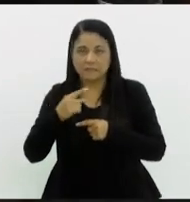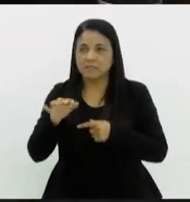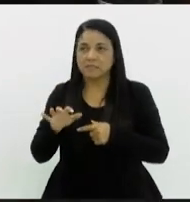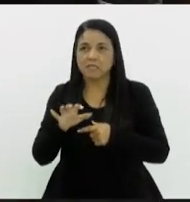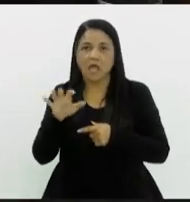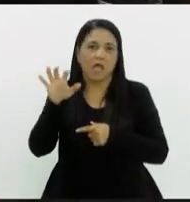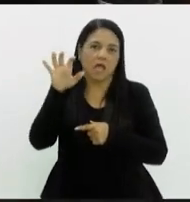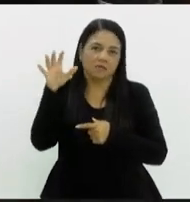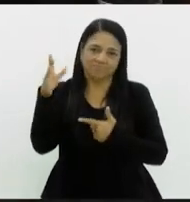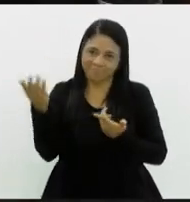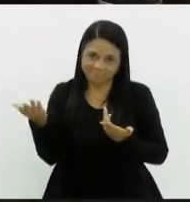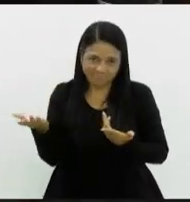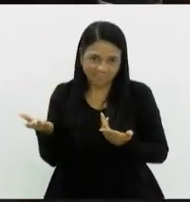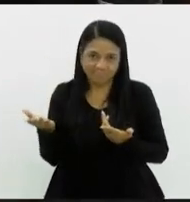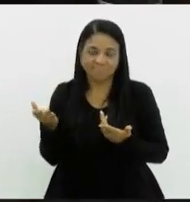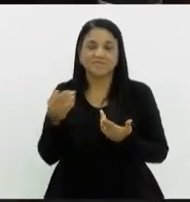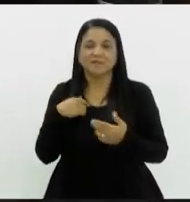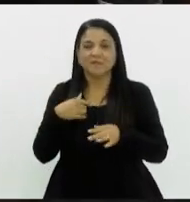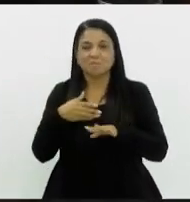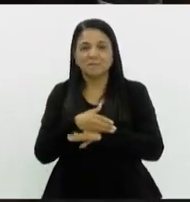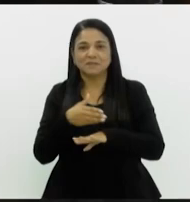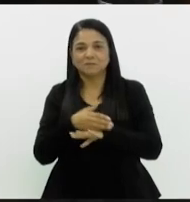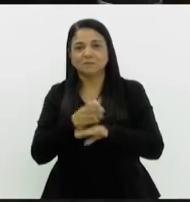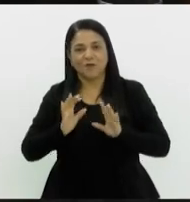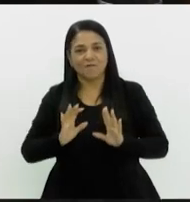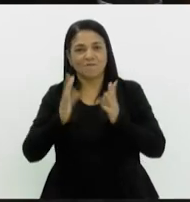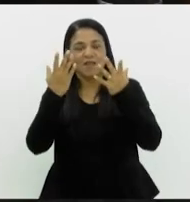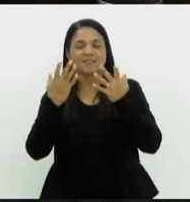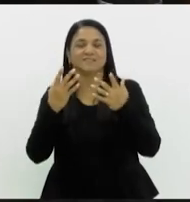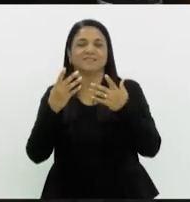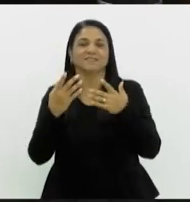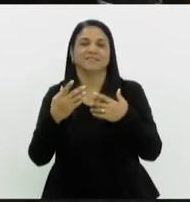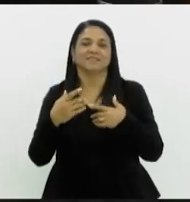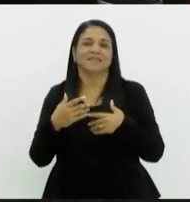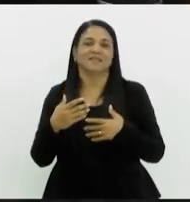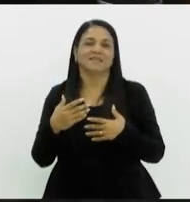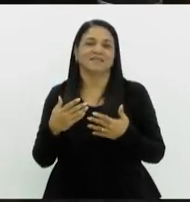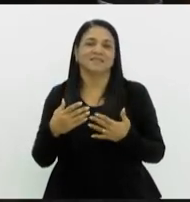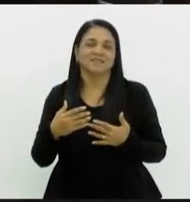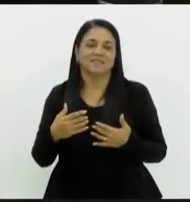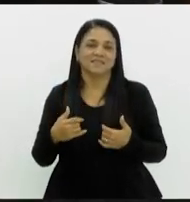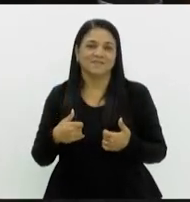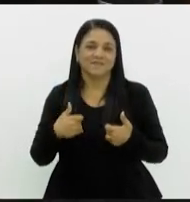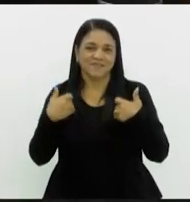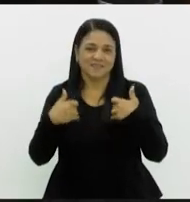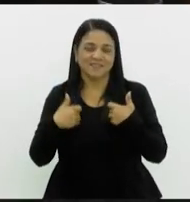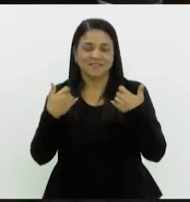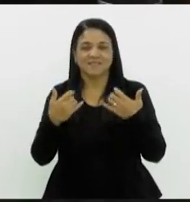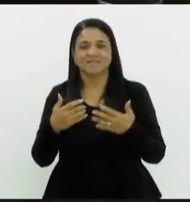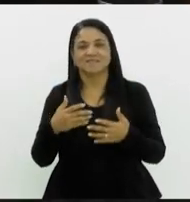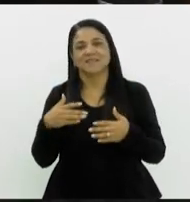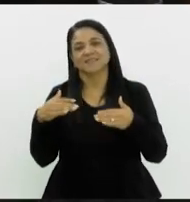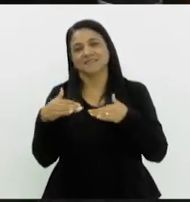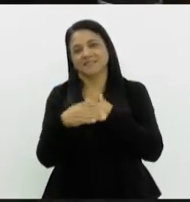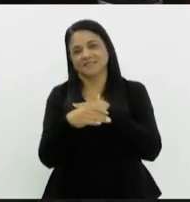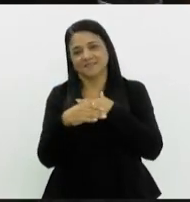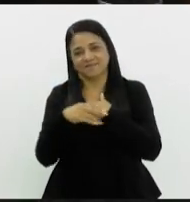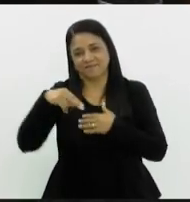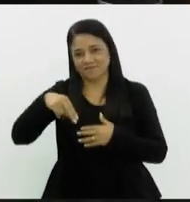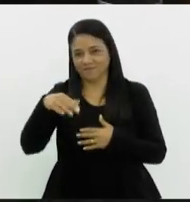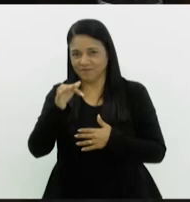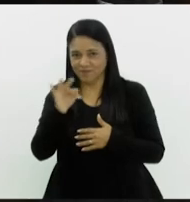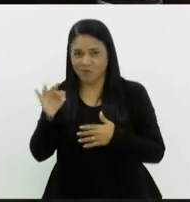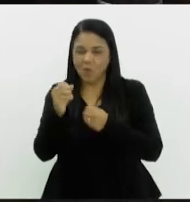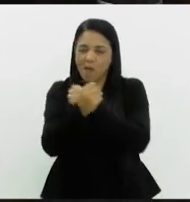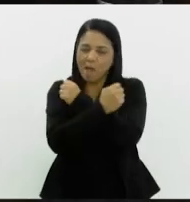a tempo. Mas sempre participo das festividades do aniversário da nossa queridíssima Nova Friburgo. Mandar um abraço para